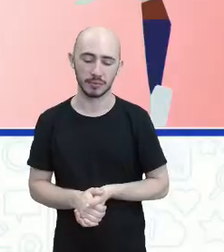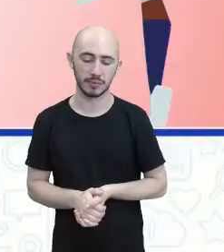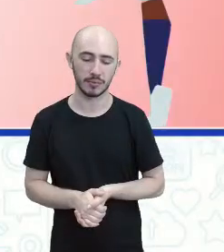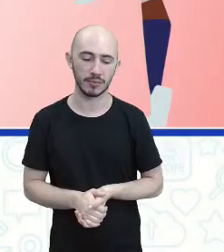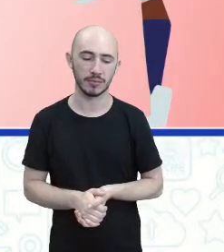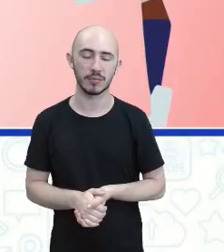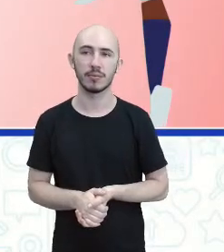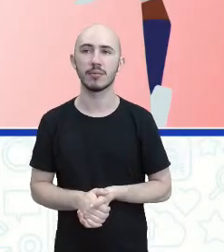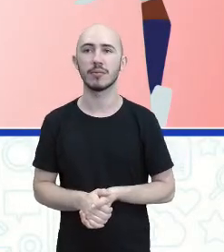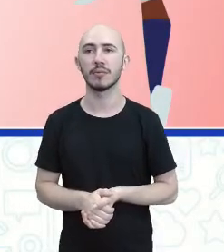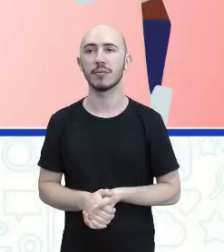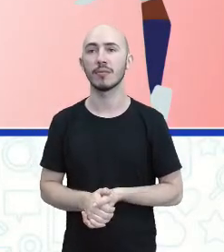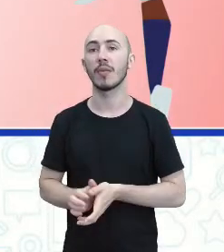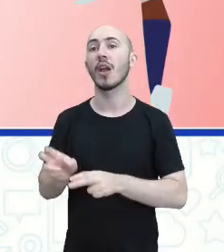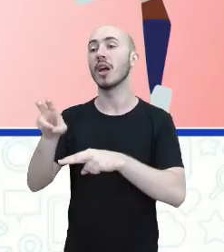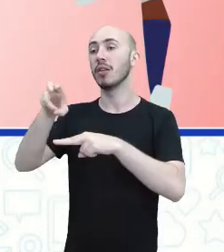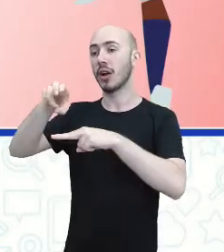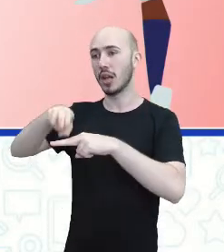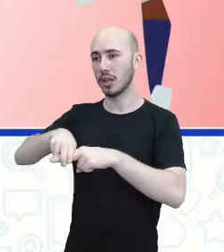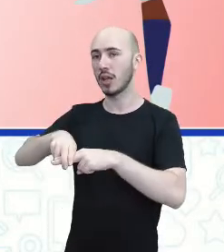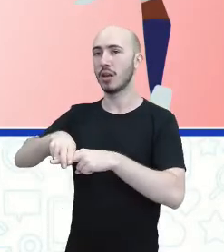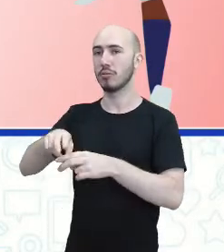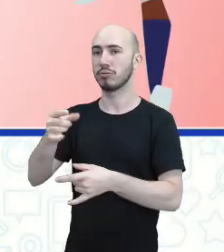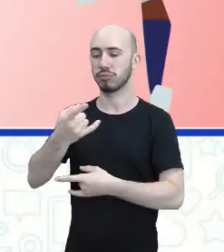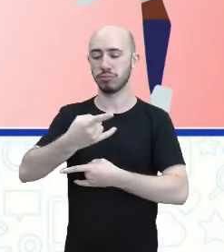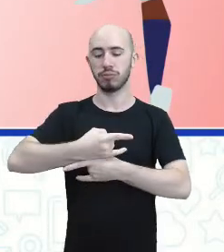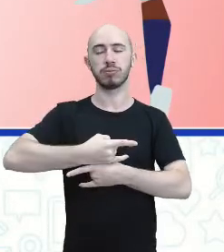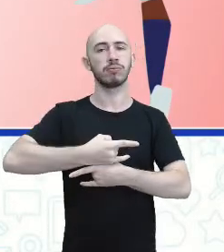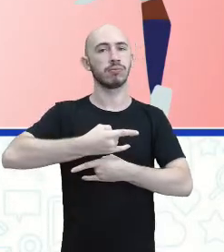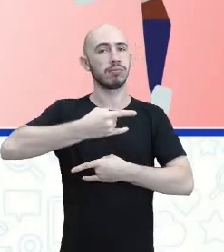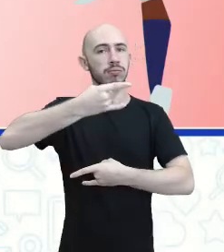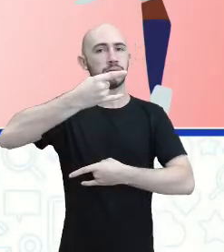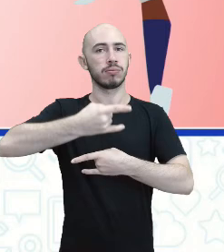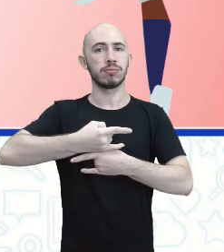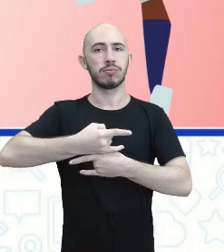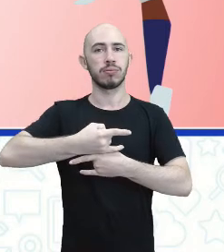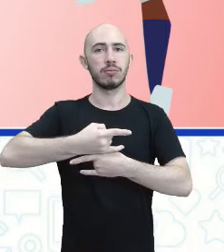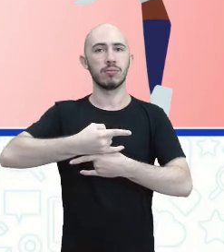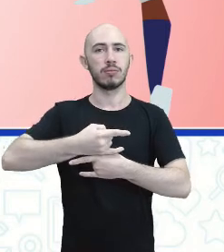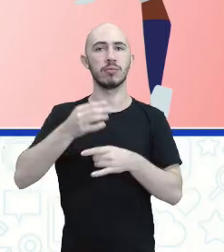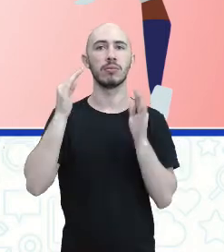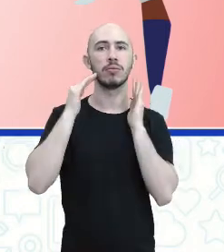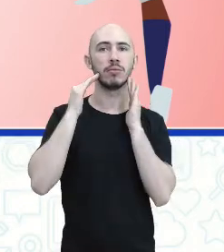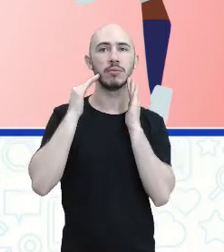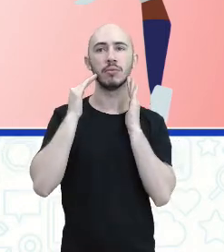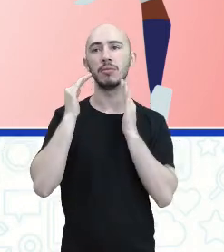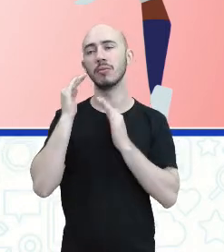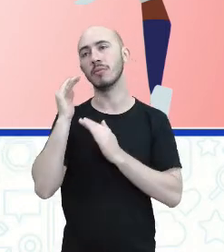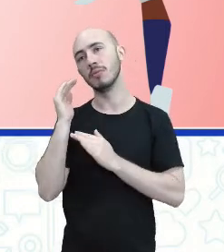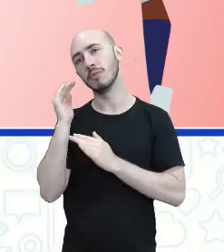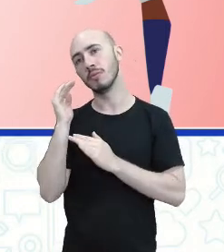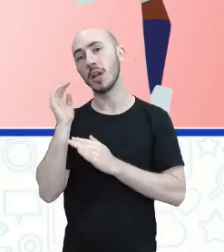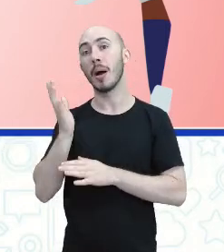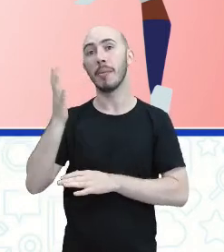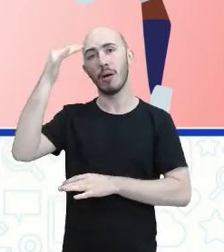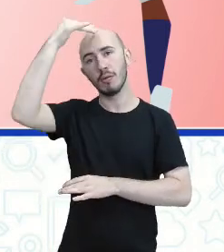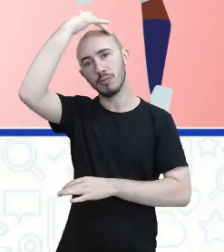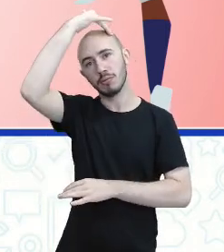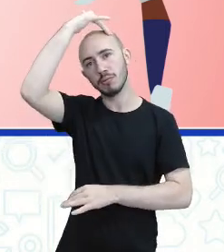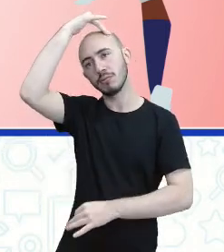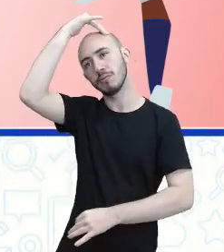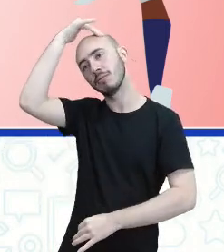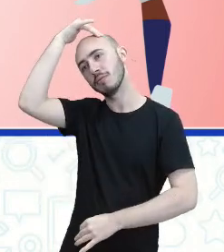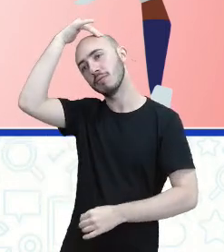Sente-se em uma cadeira com a postura ereta e incline a cabeça para o lado. Mantenha uma mão segurando a cabeça por 20